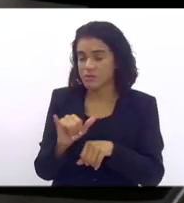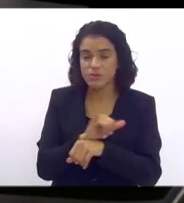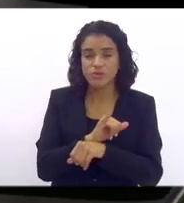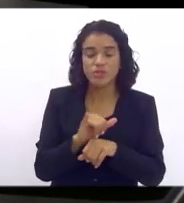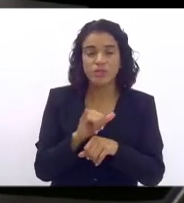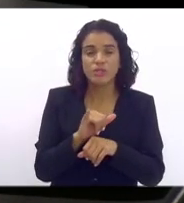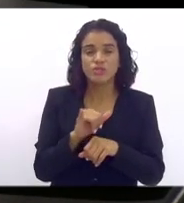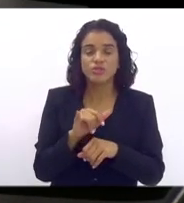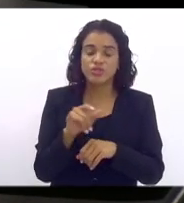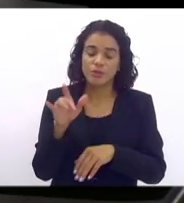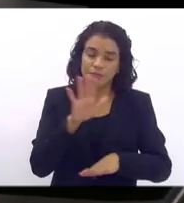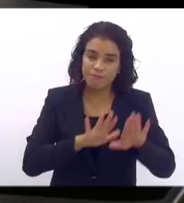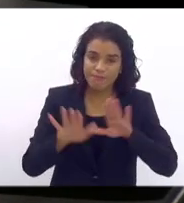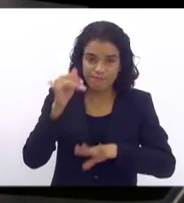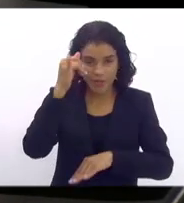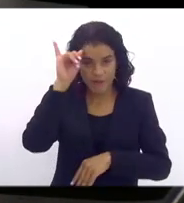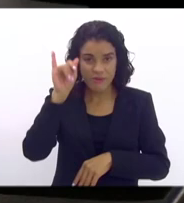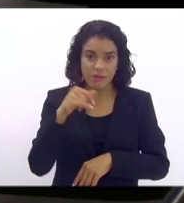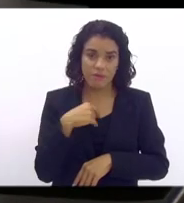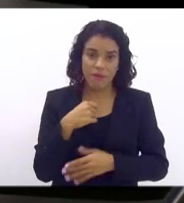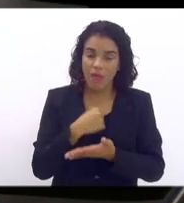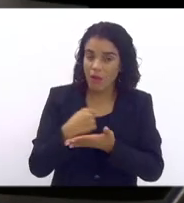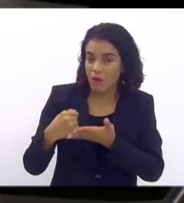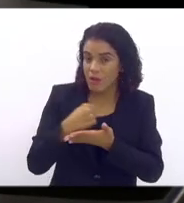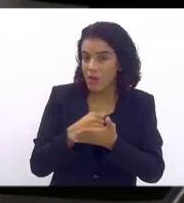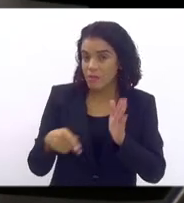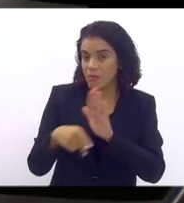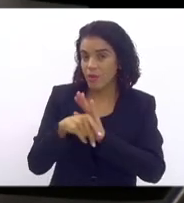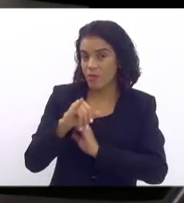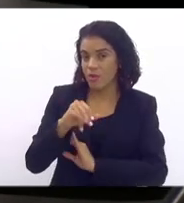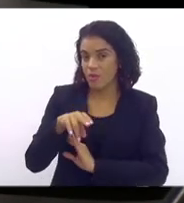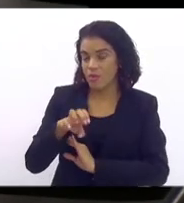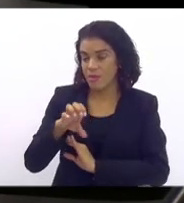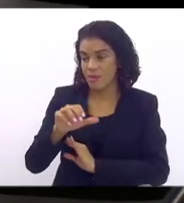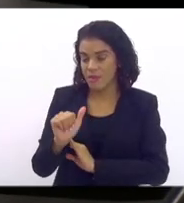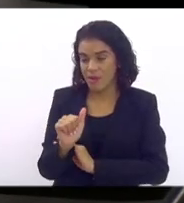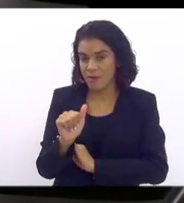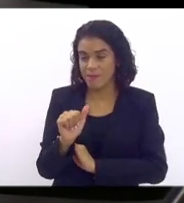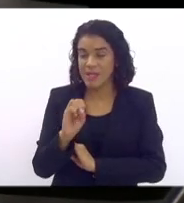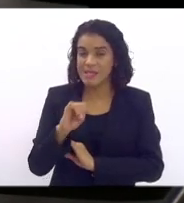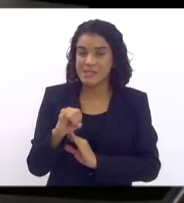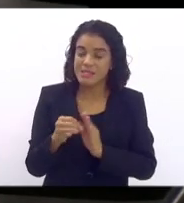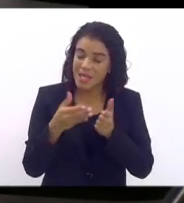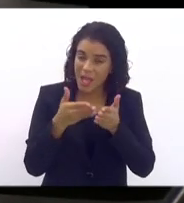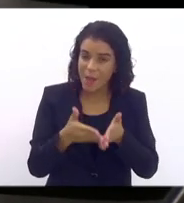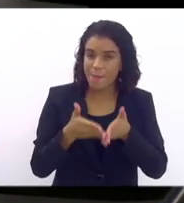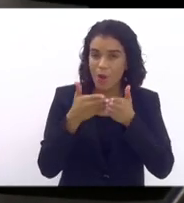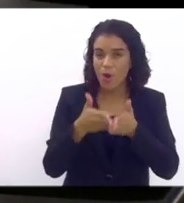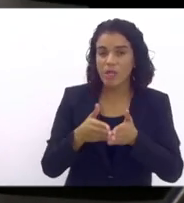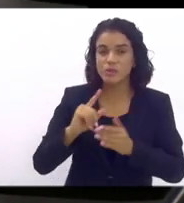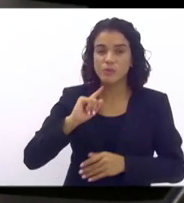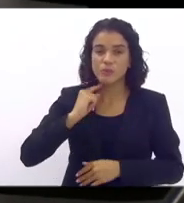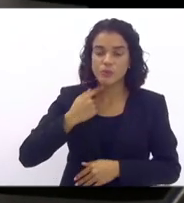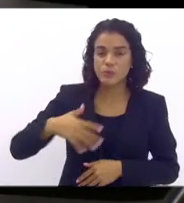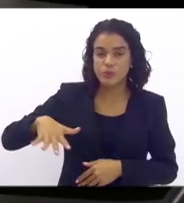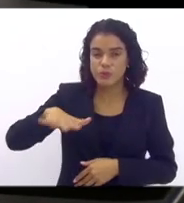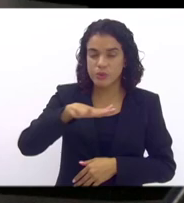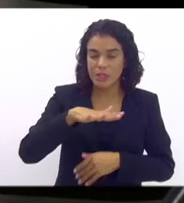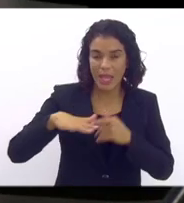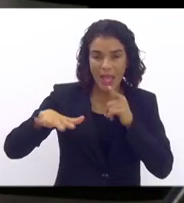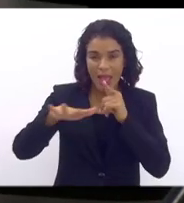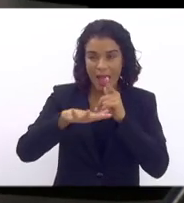de medidas preventivas a empresa licenciada pelo Inea a embarcação se ela tivesse causado uma poluição hídrica era